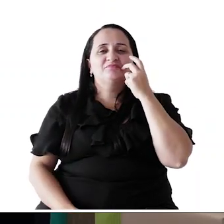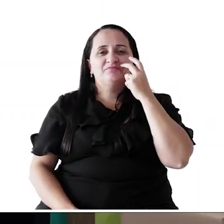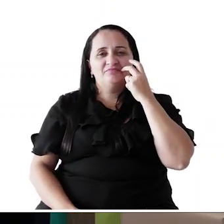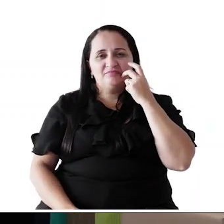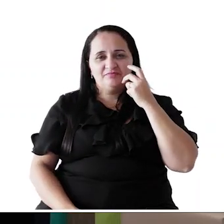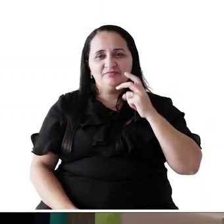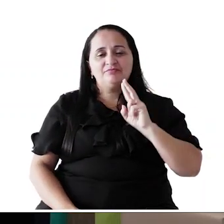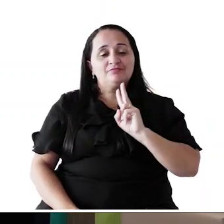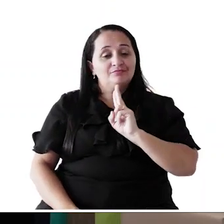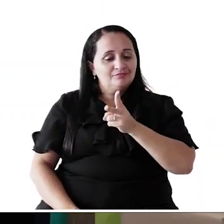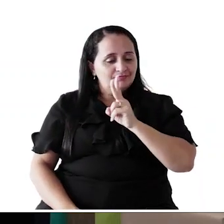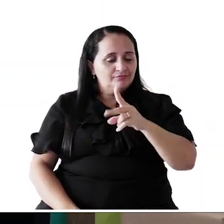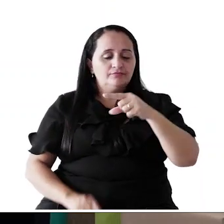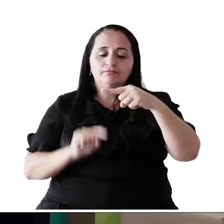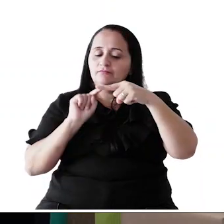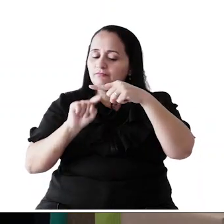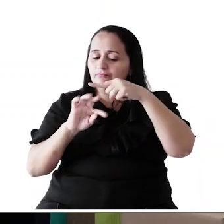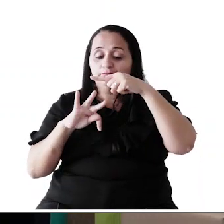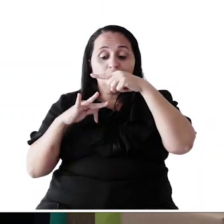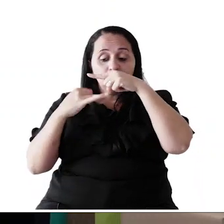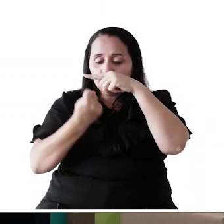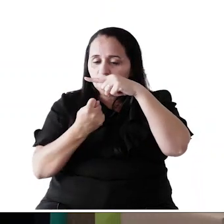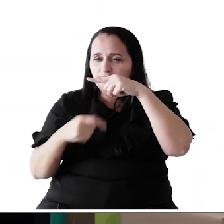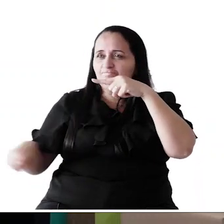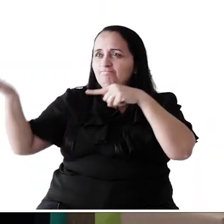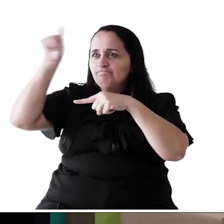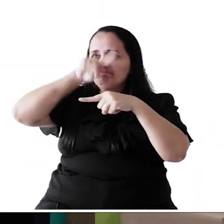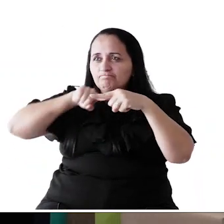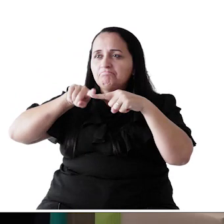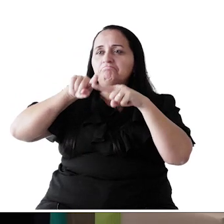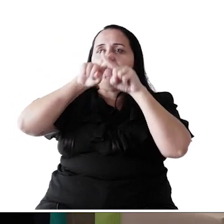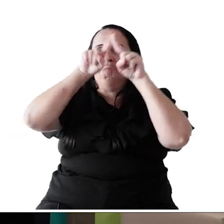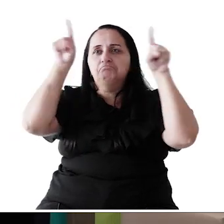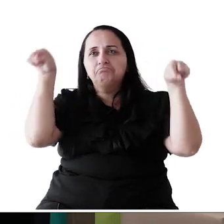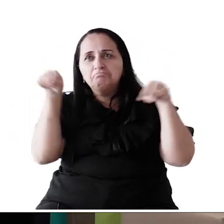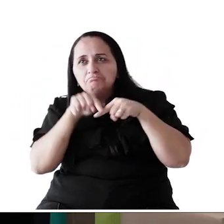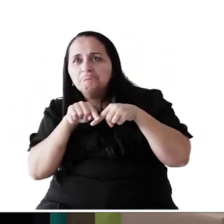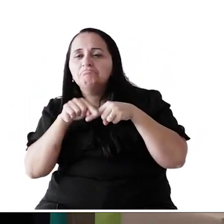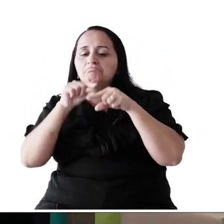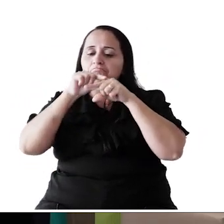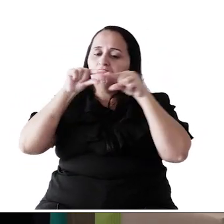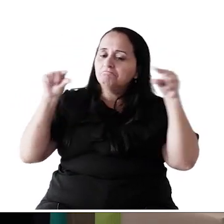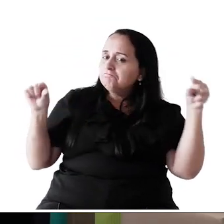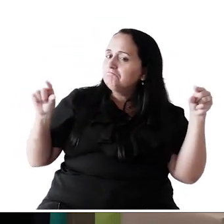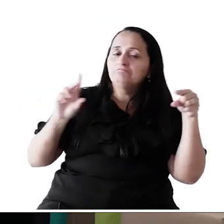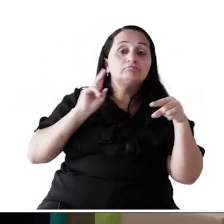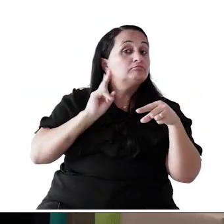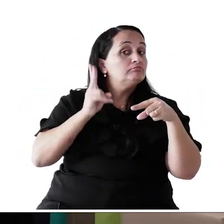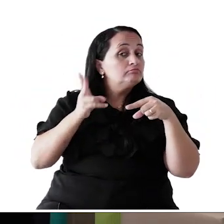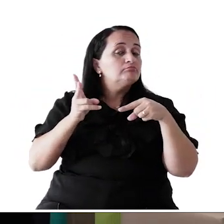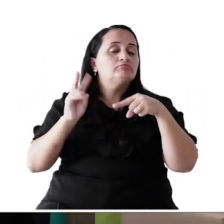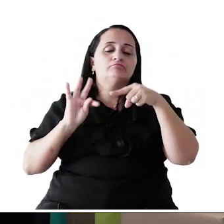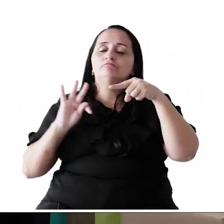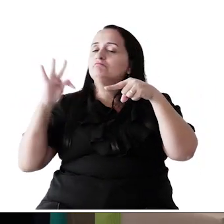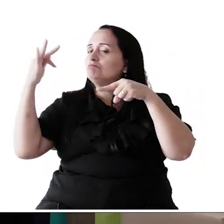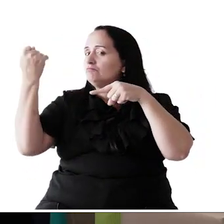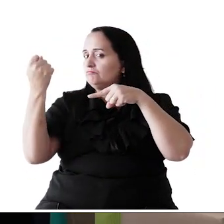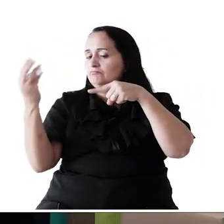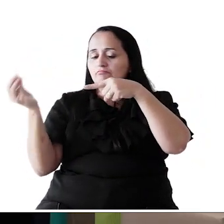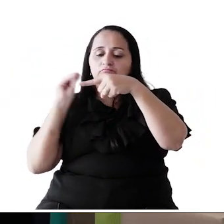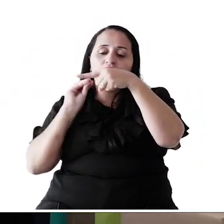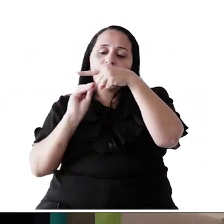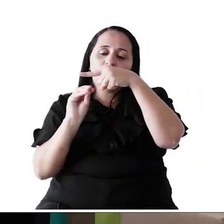sempre vai estar representado embaixo, ok? O todo. E a